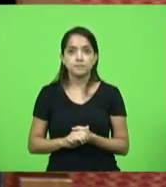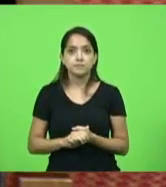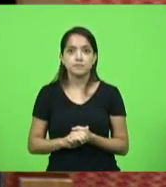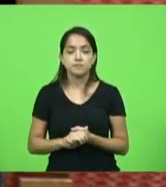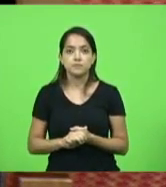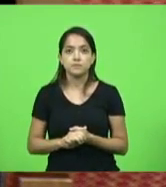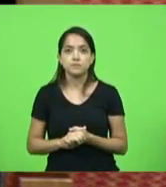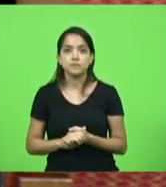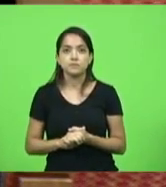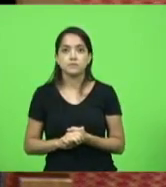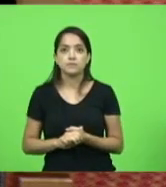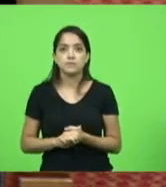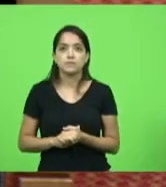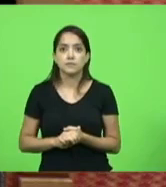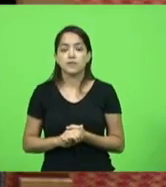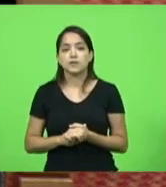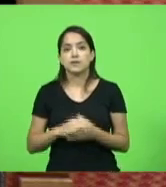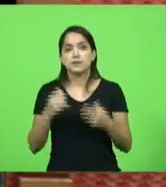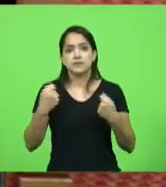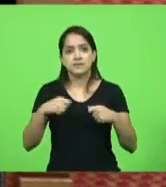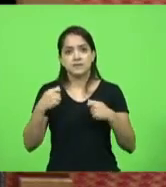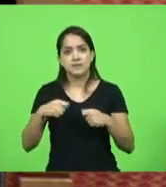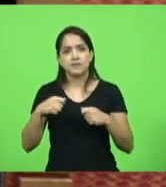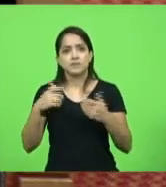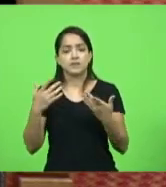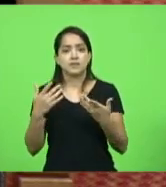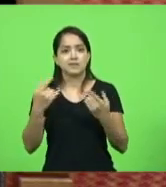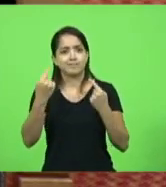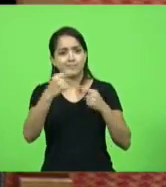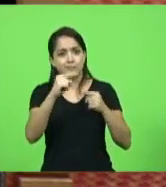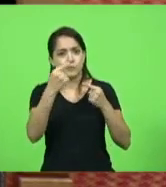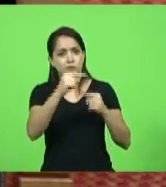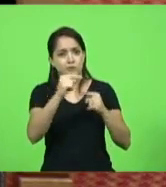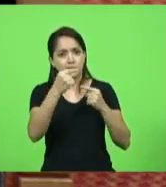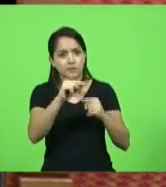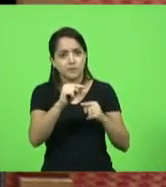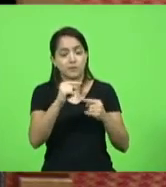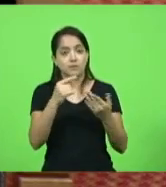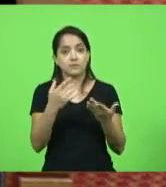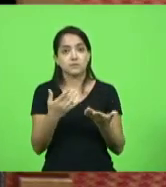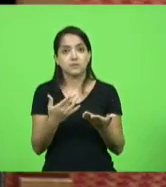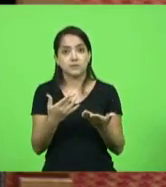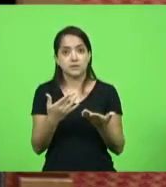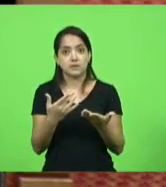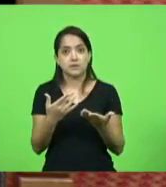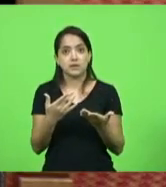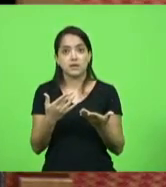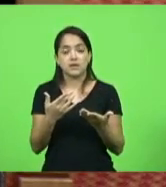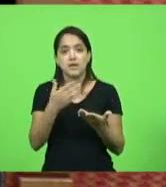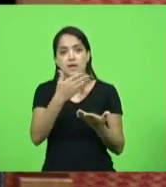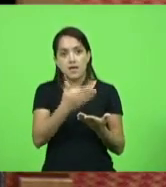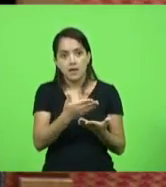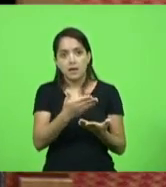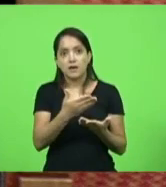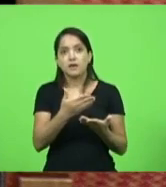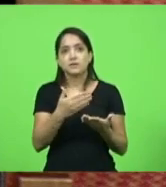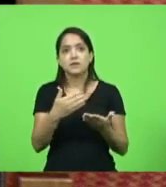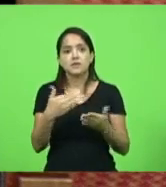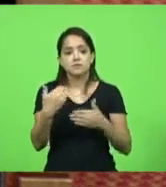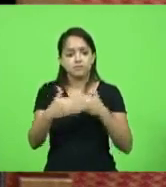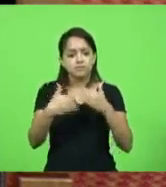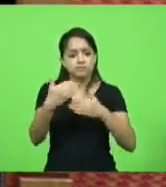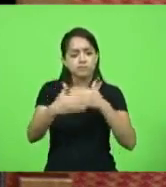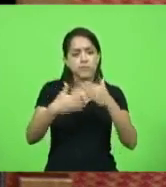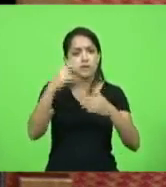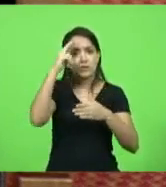desnecessariamente tem sido atacada nessa questão, ela que tem uma história em defesa da educação